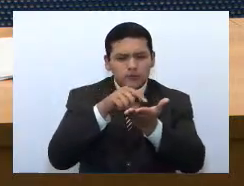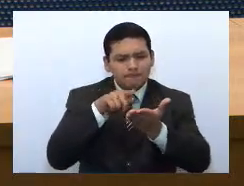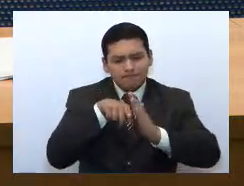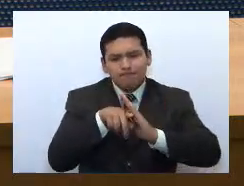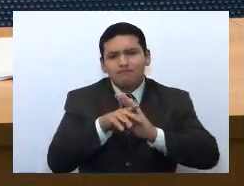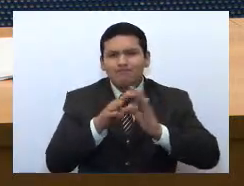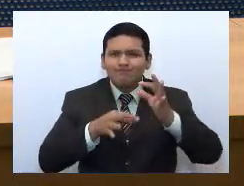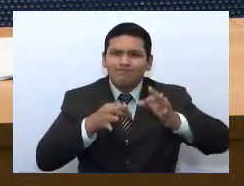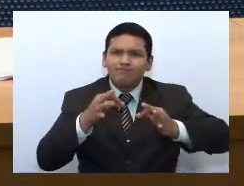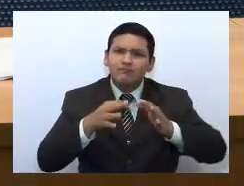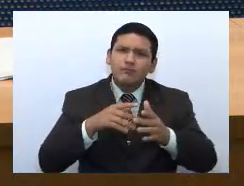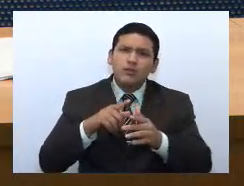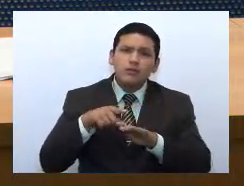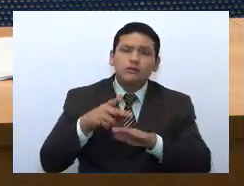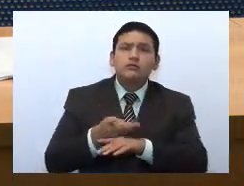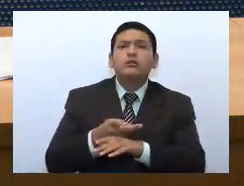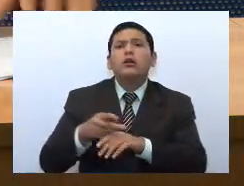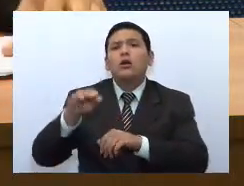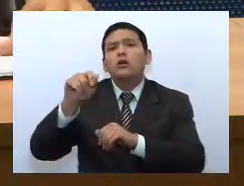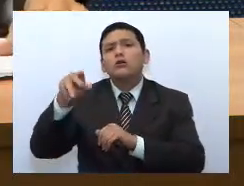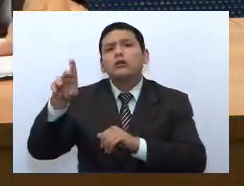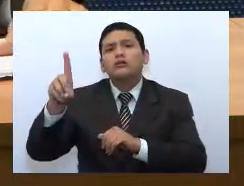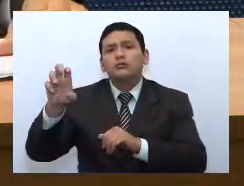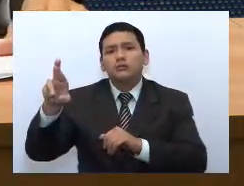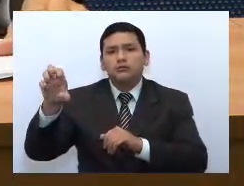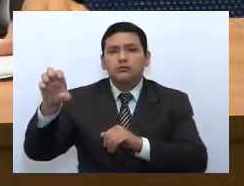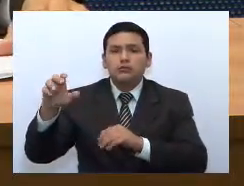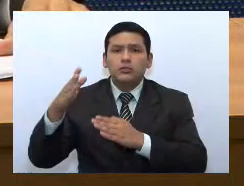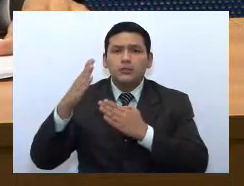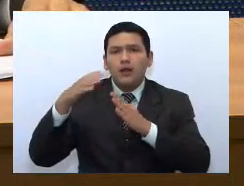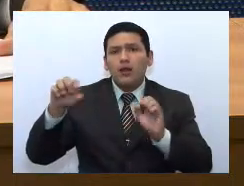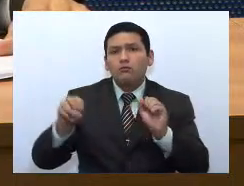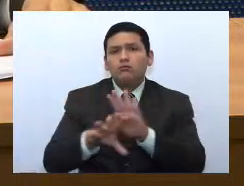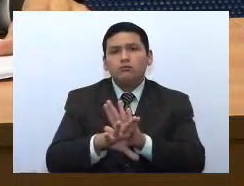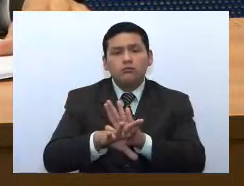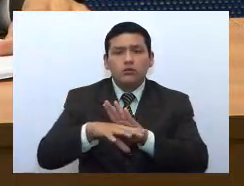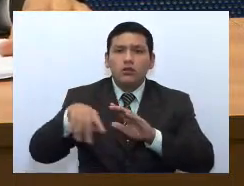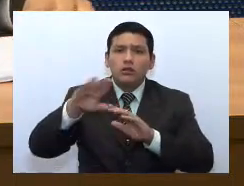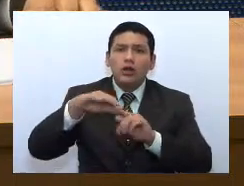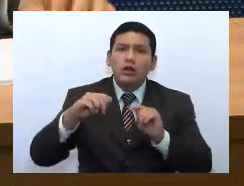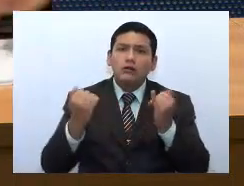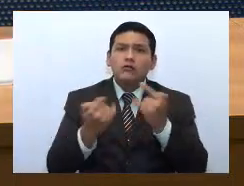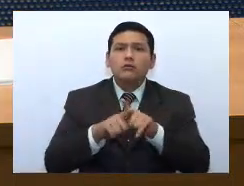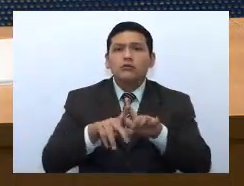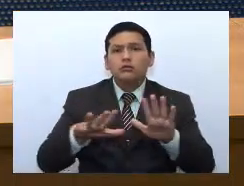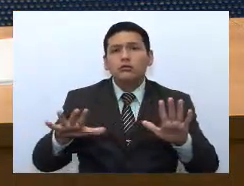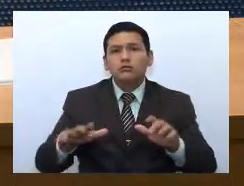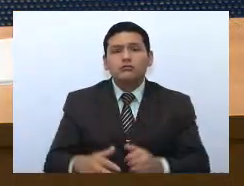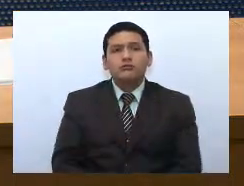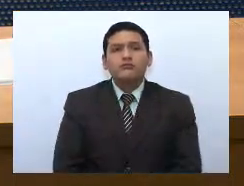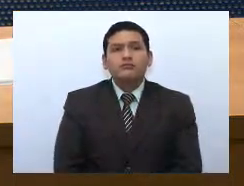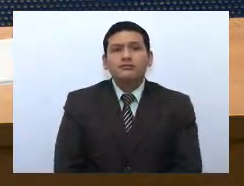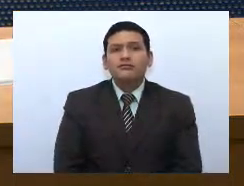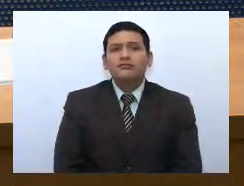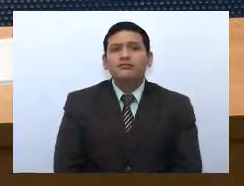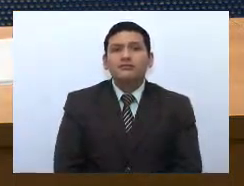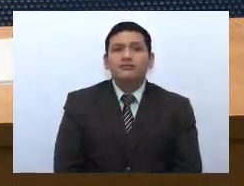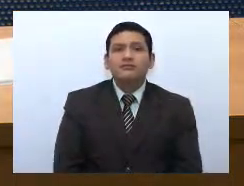Zygmunt e ao senhor André. Não havendo mais matéria a ser tratada nessa audiência, eu dou por encerrado.